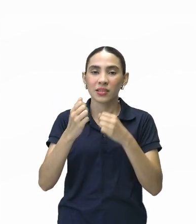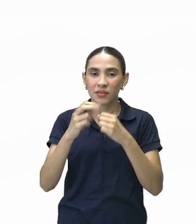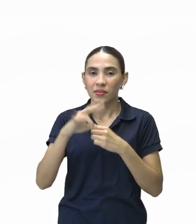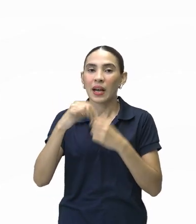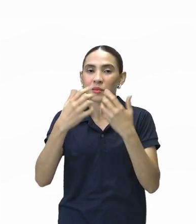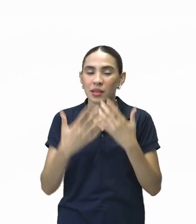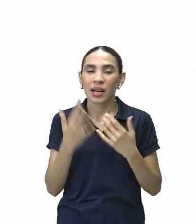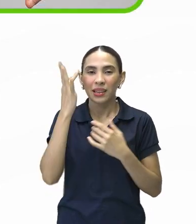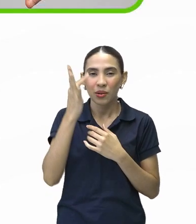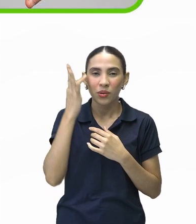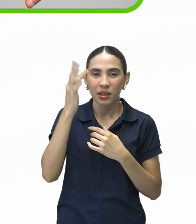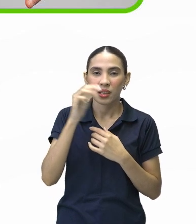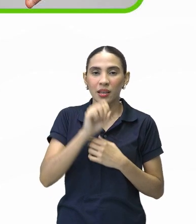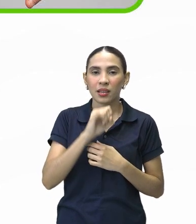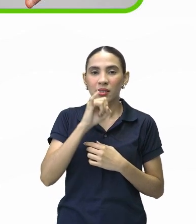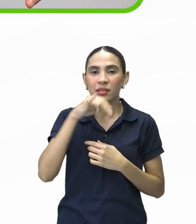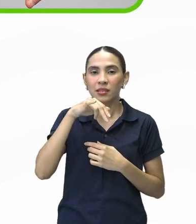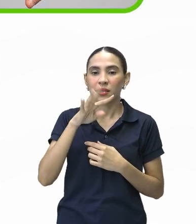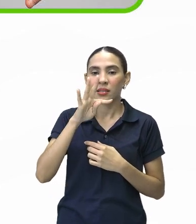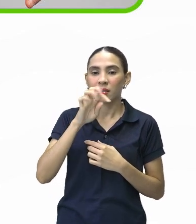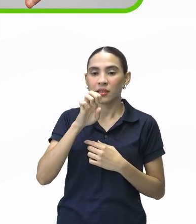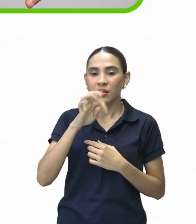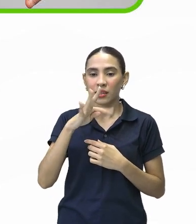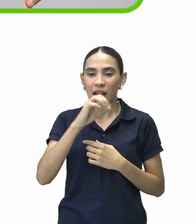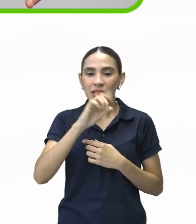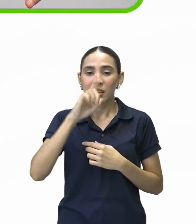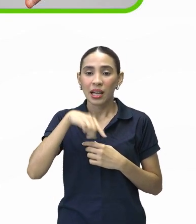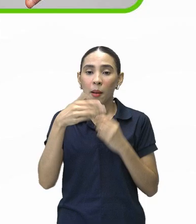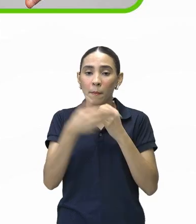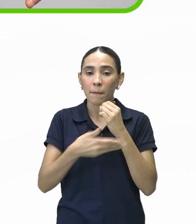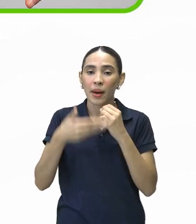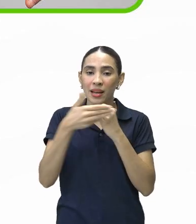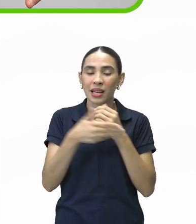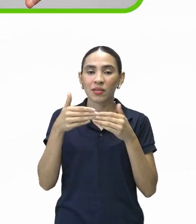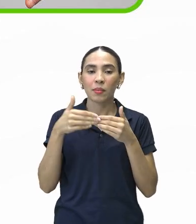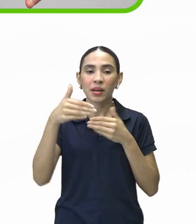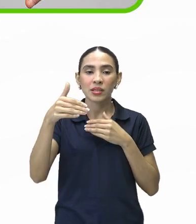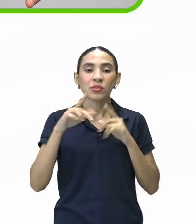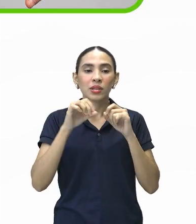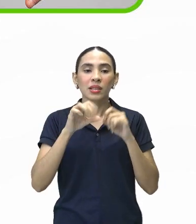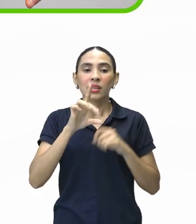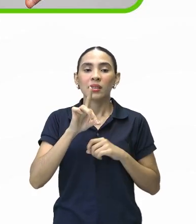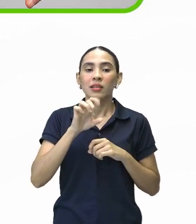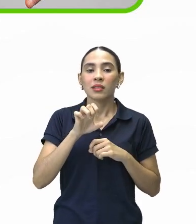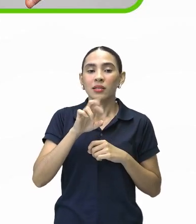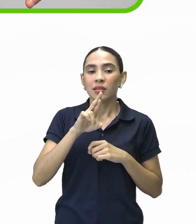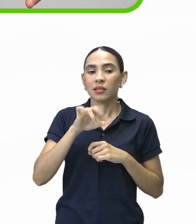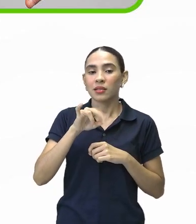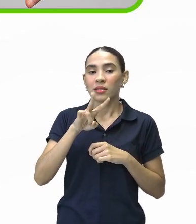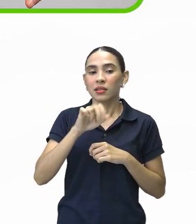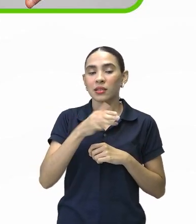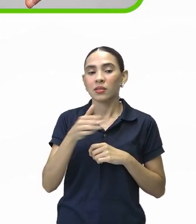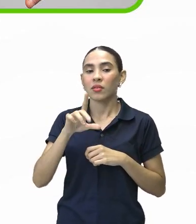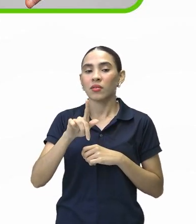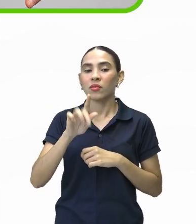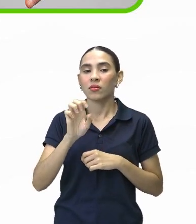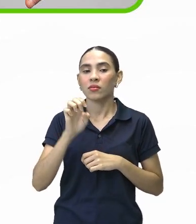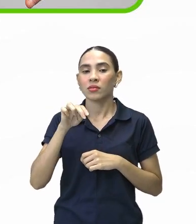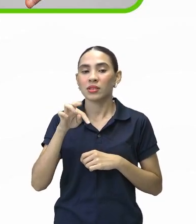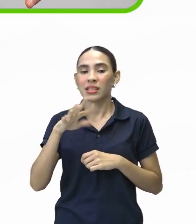da teoria sintética. Né? Eles são baseados a partir da deriva genética. Ocorre de